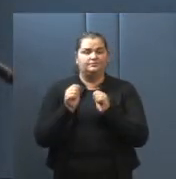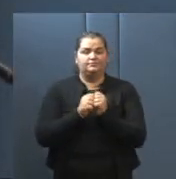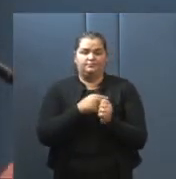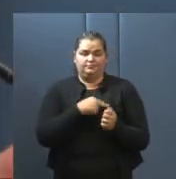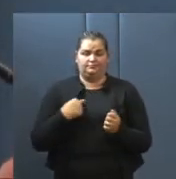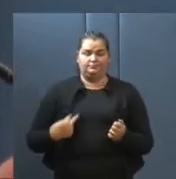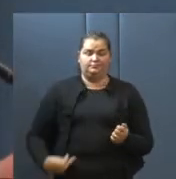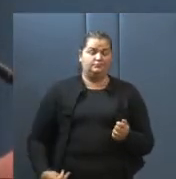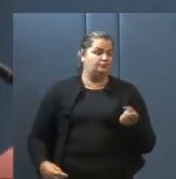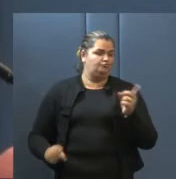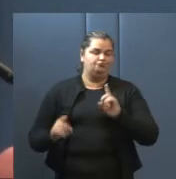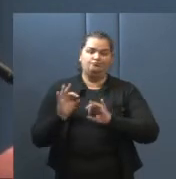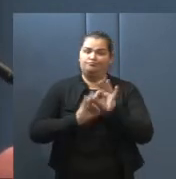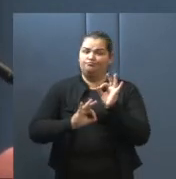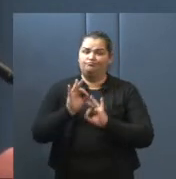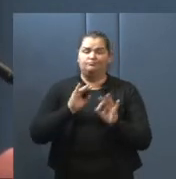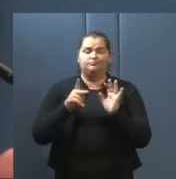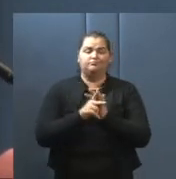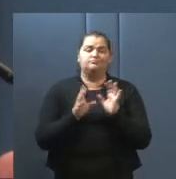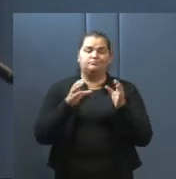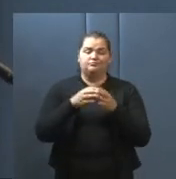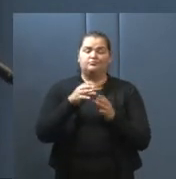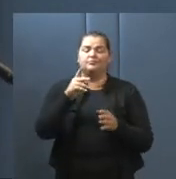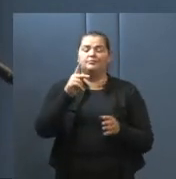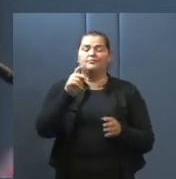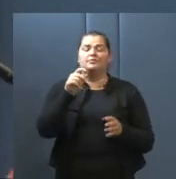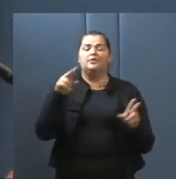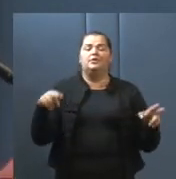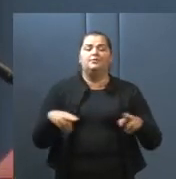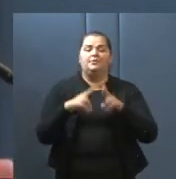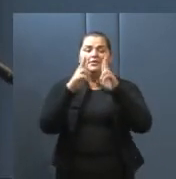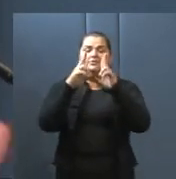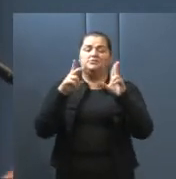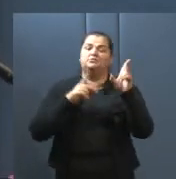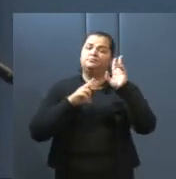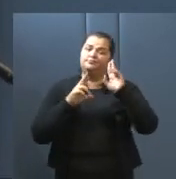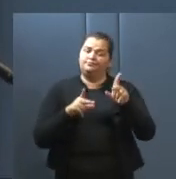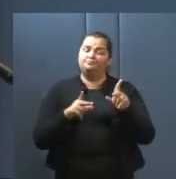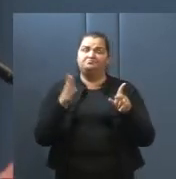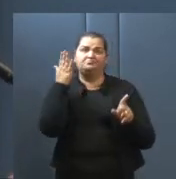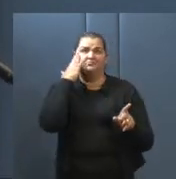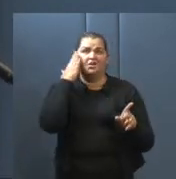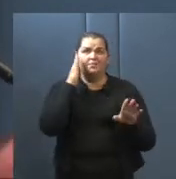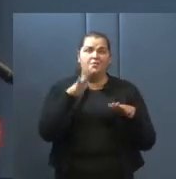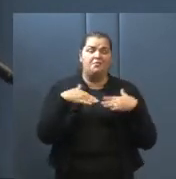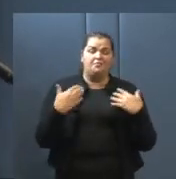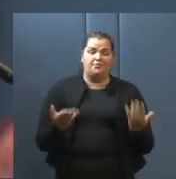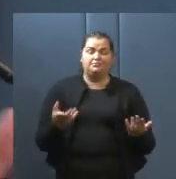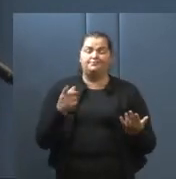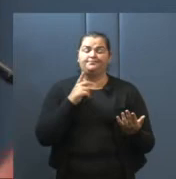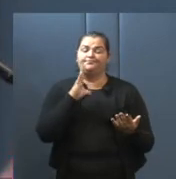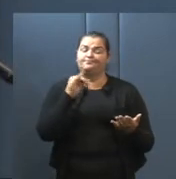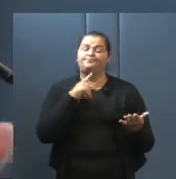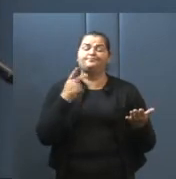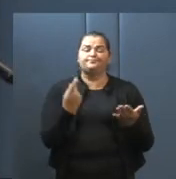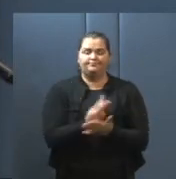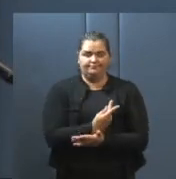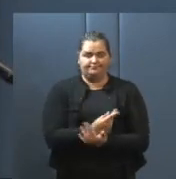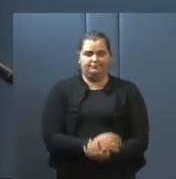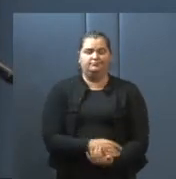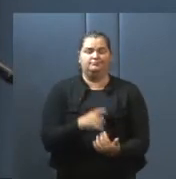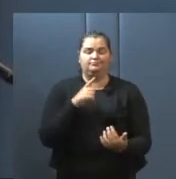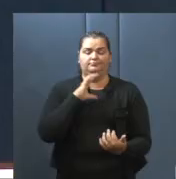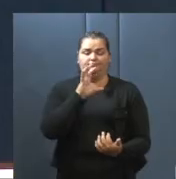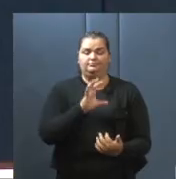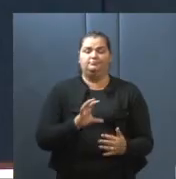China não negocia junto com o Clube de Paris, vão ter que negociar em separado, sabe-se lá o que vai ser